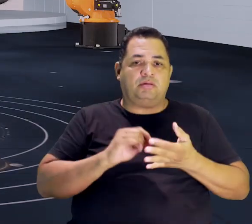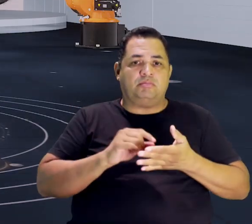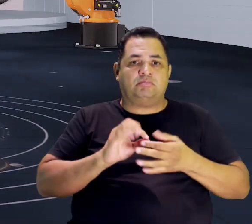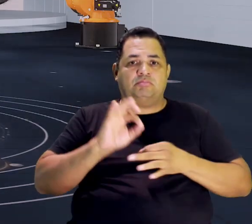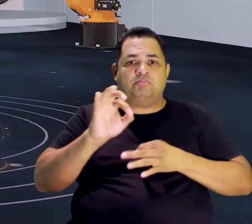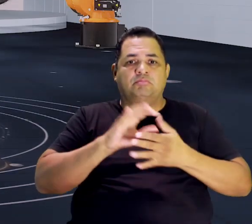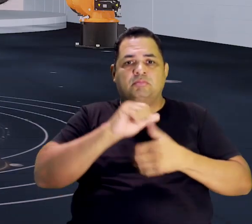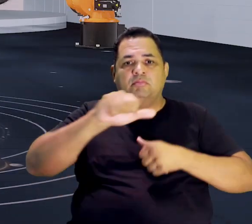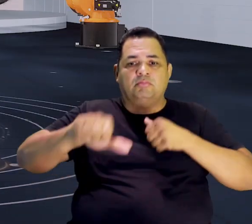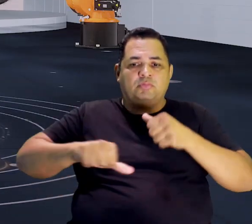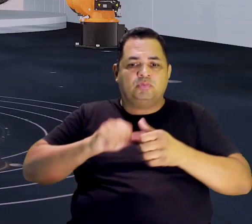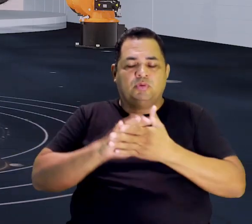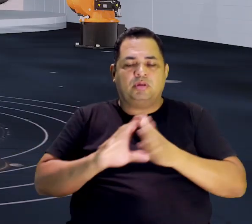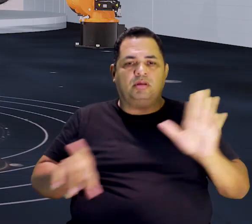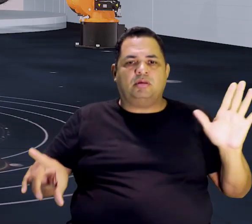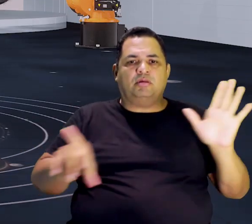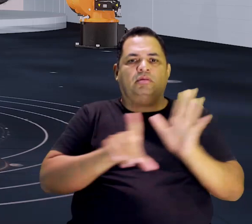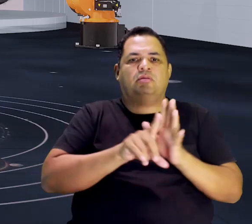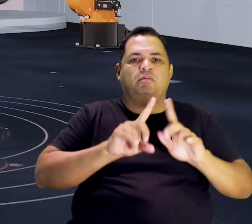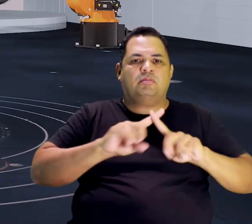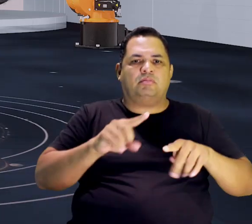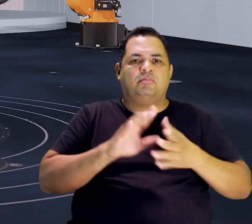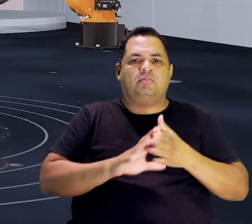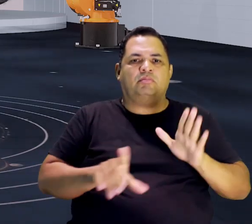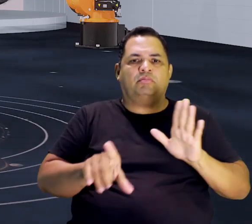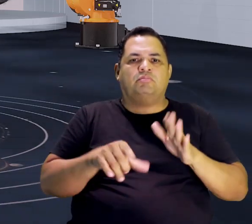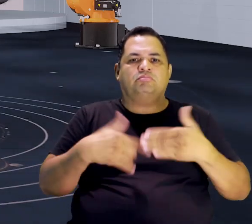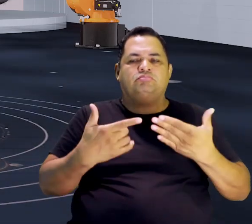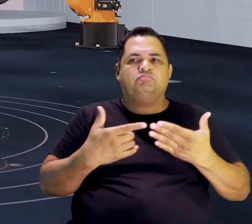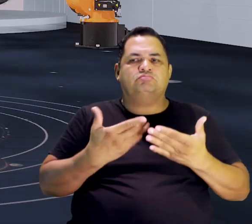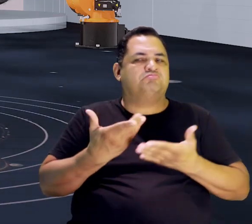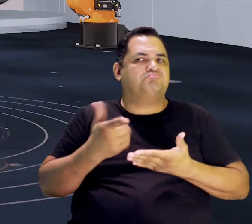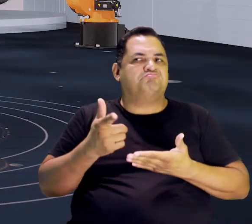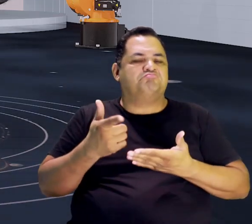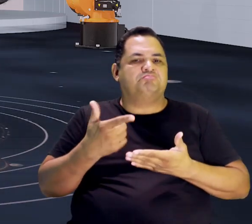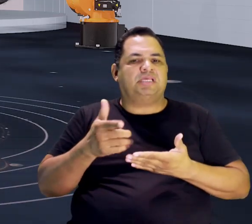posso modificar a lei, tá? Mas vai ser lei enquanto